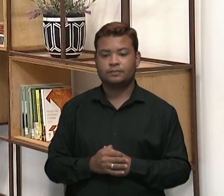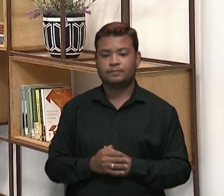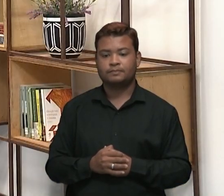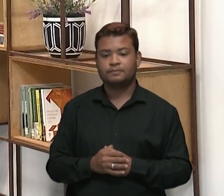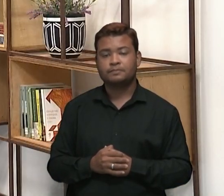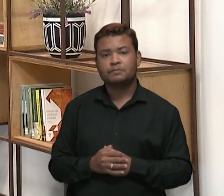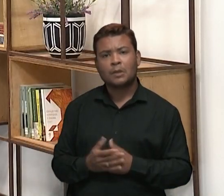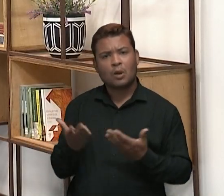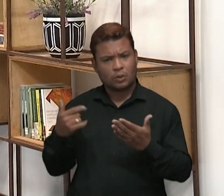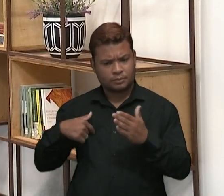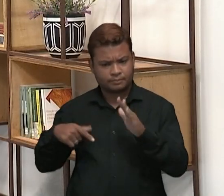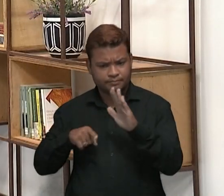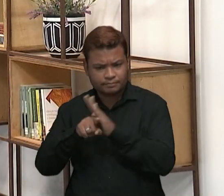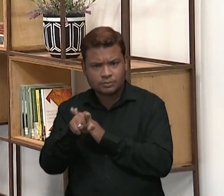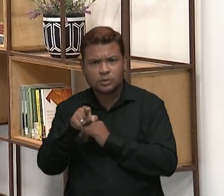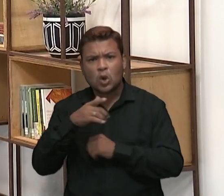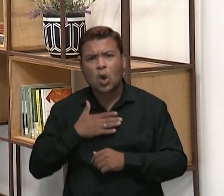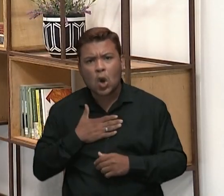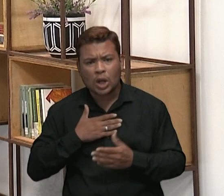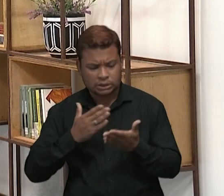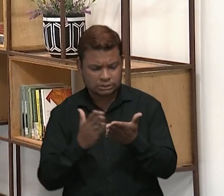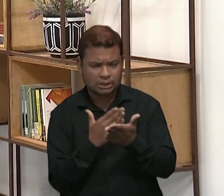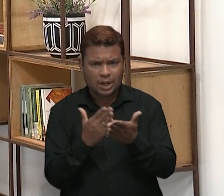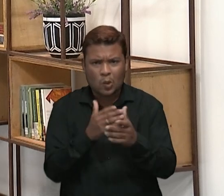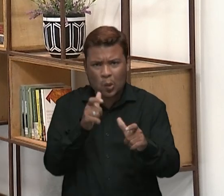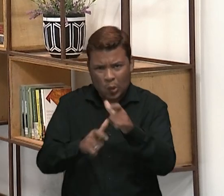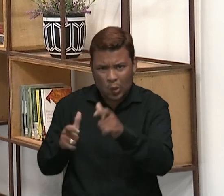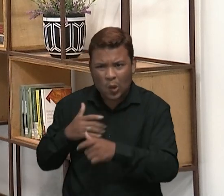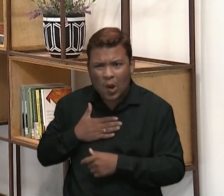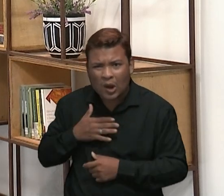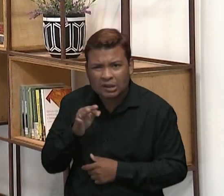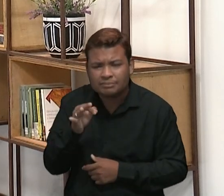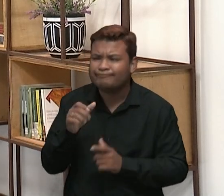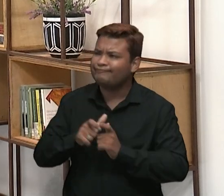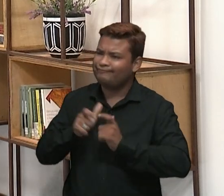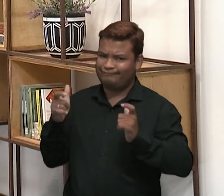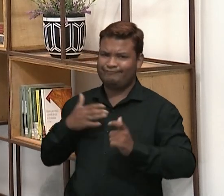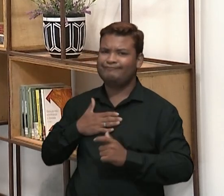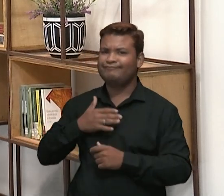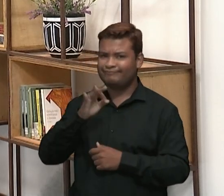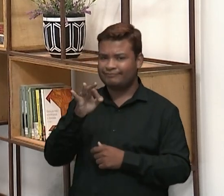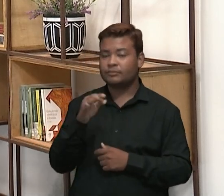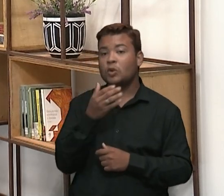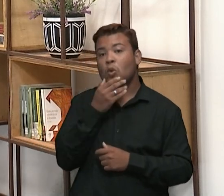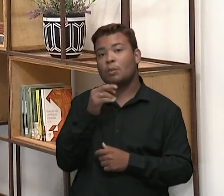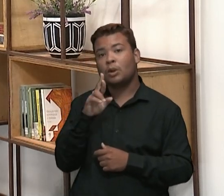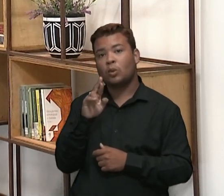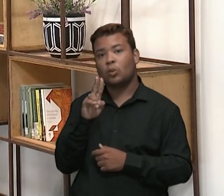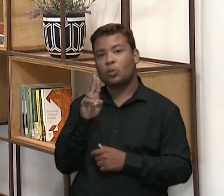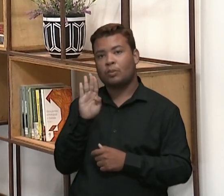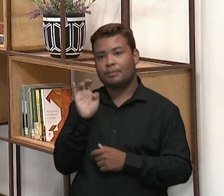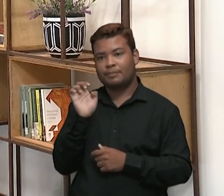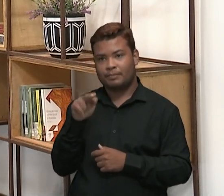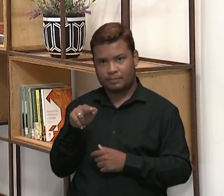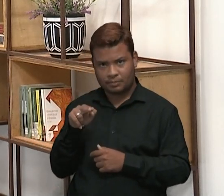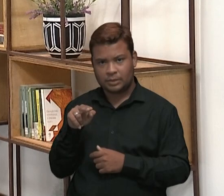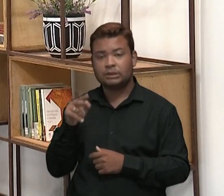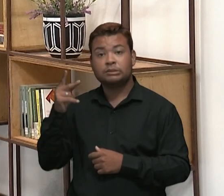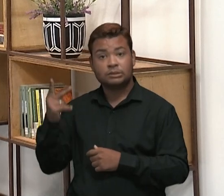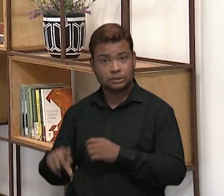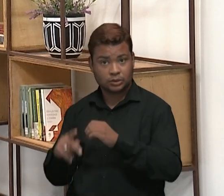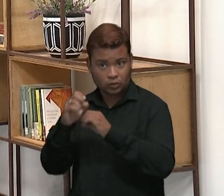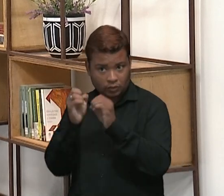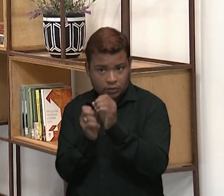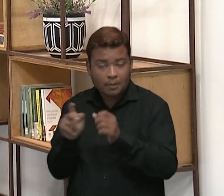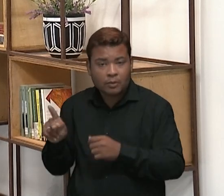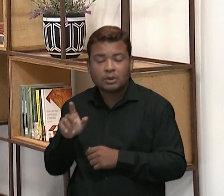E agora eu te pergunto, você gosta de quadrinhos? Difícil não gostar, né? O Rubem Ramos, professor aqui da UFG, ele é apaixonado e